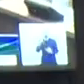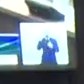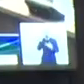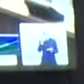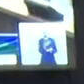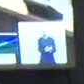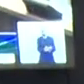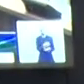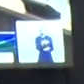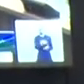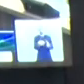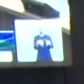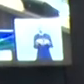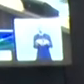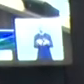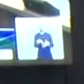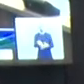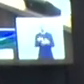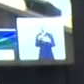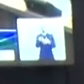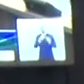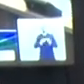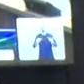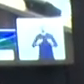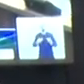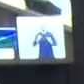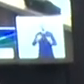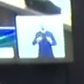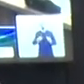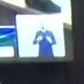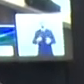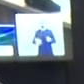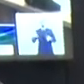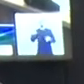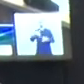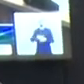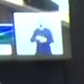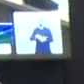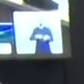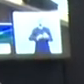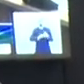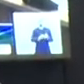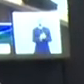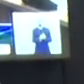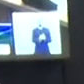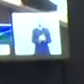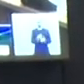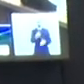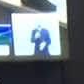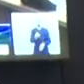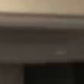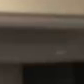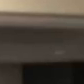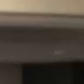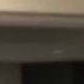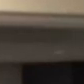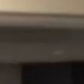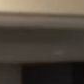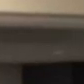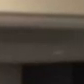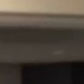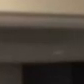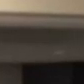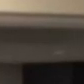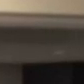na primeira sessão extraordinária desta terça-feira os parlamentares analisaram a mensagem do governo que estabelece